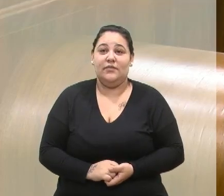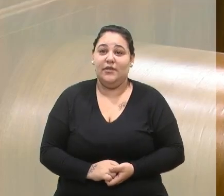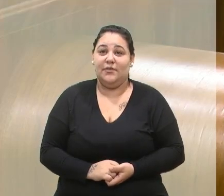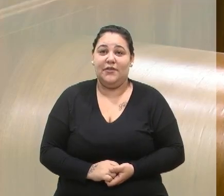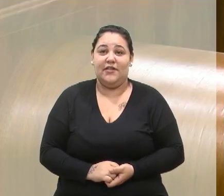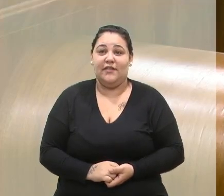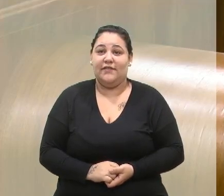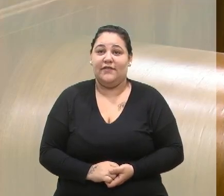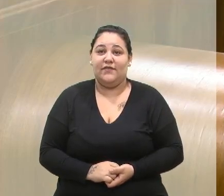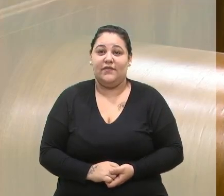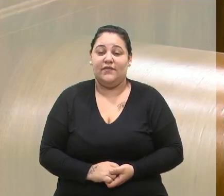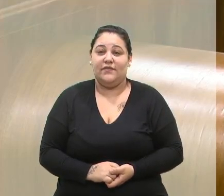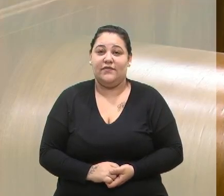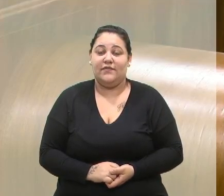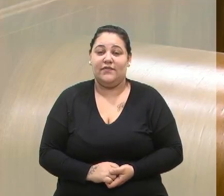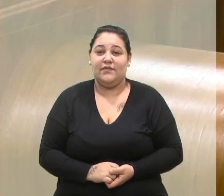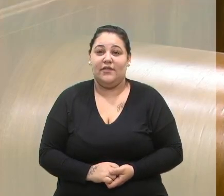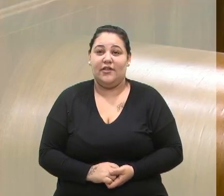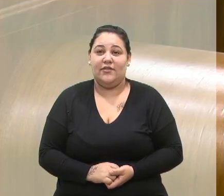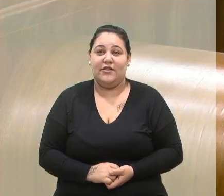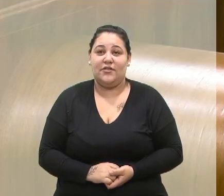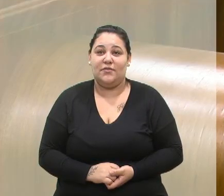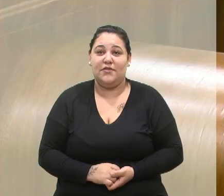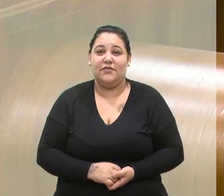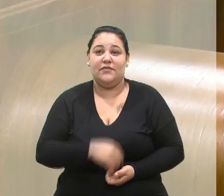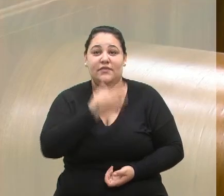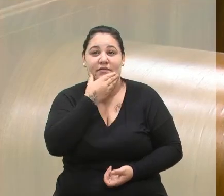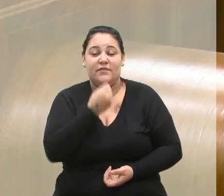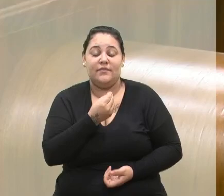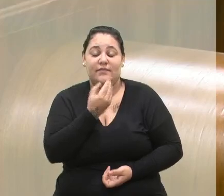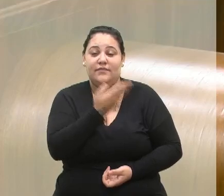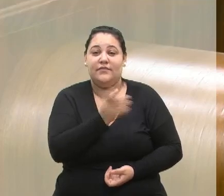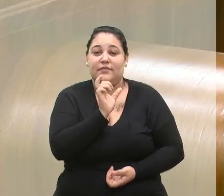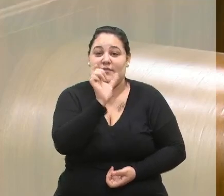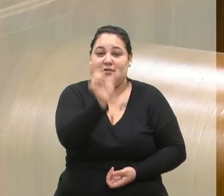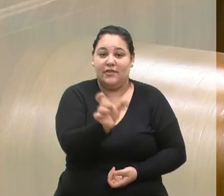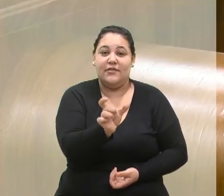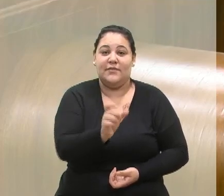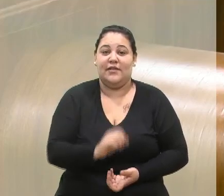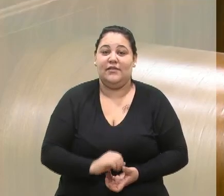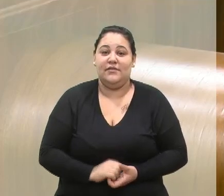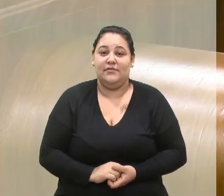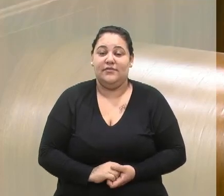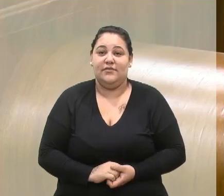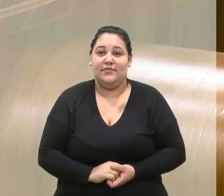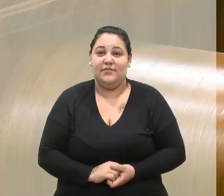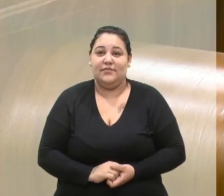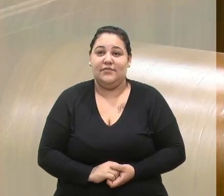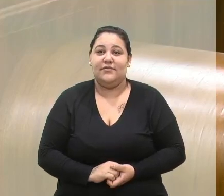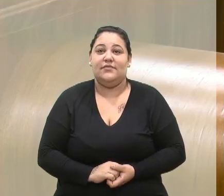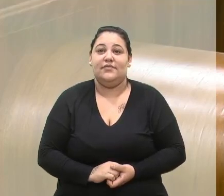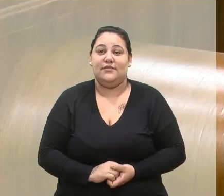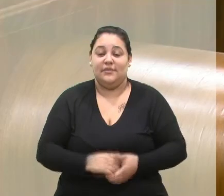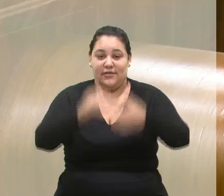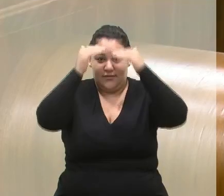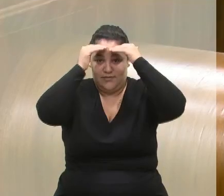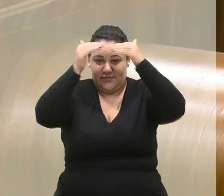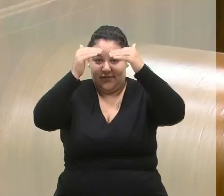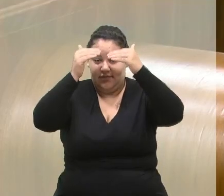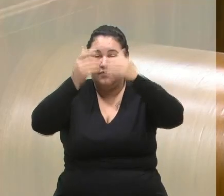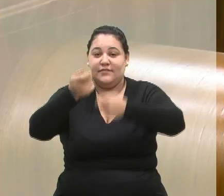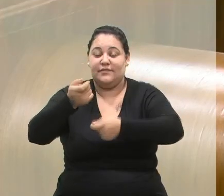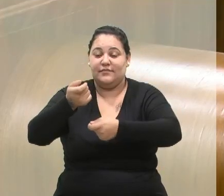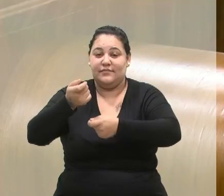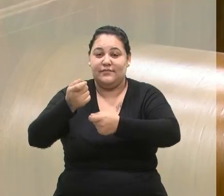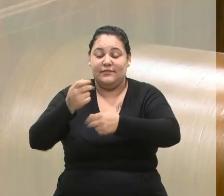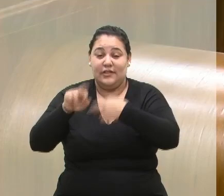o Cristiano, que é um homem de palavra, Aquilo que a gente combinou lá atrás, ele cumpriu em relação à Academia do Pôr do